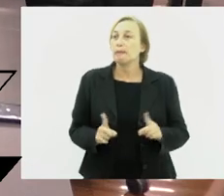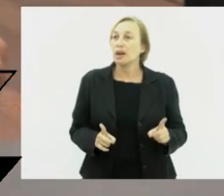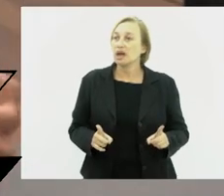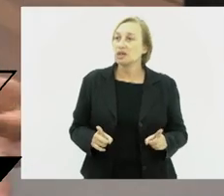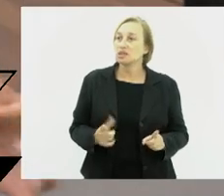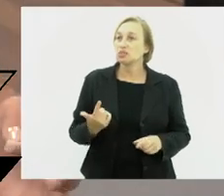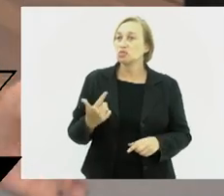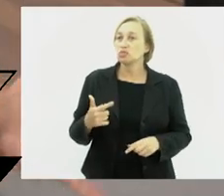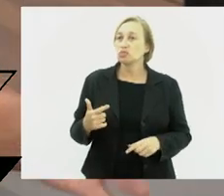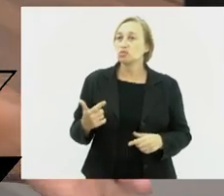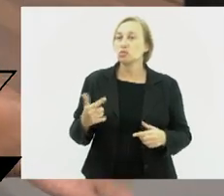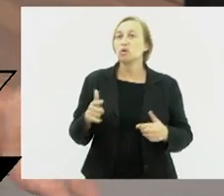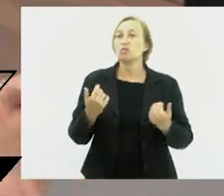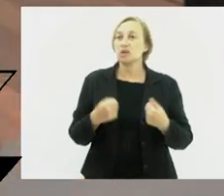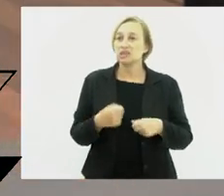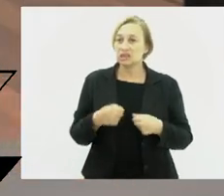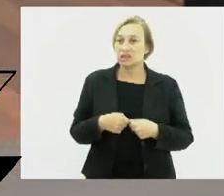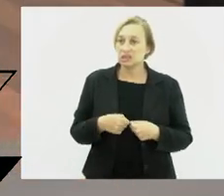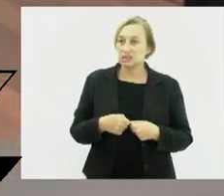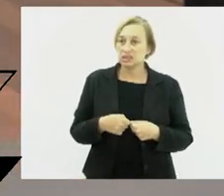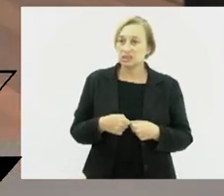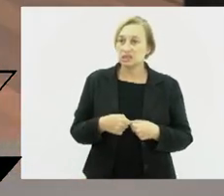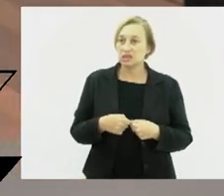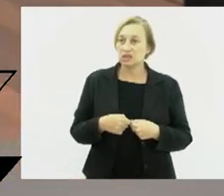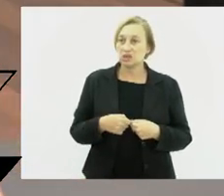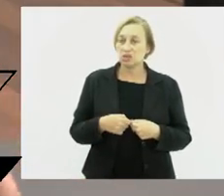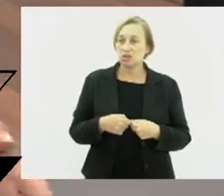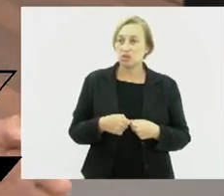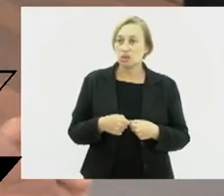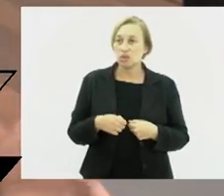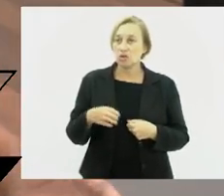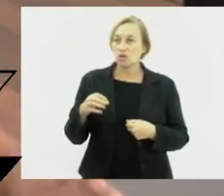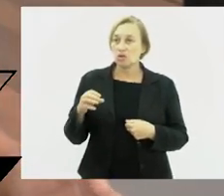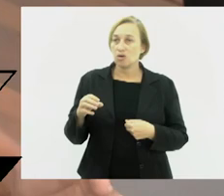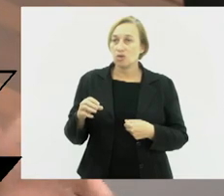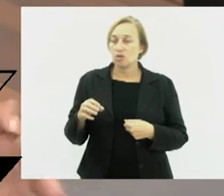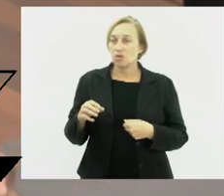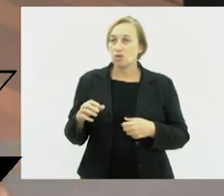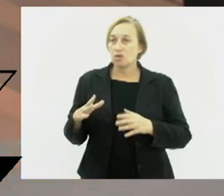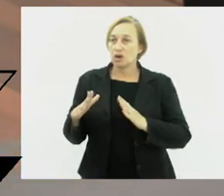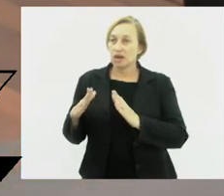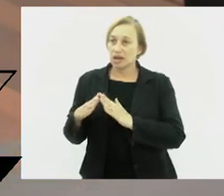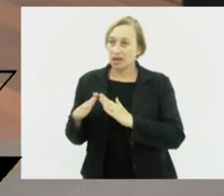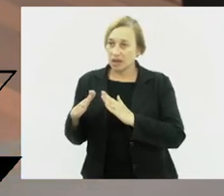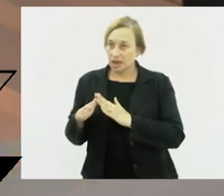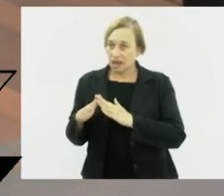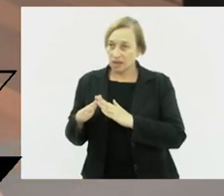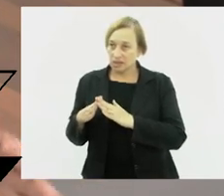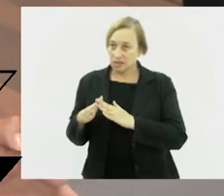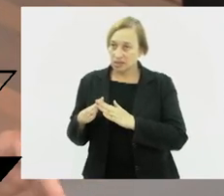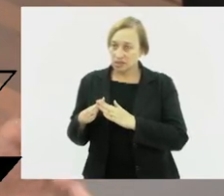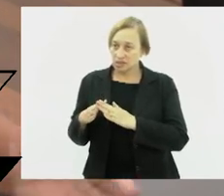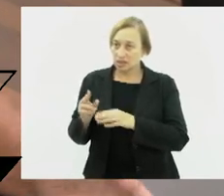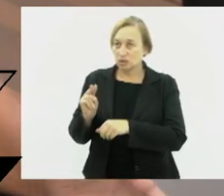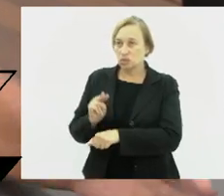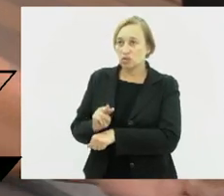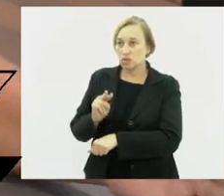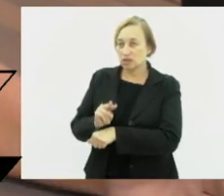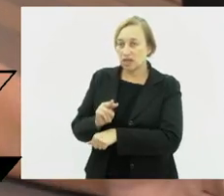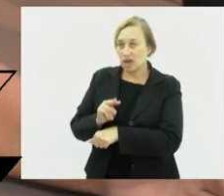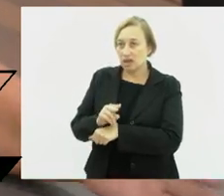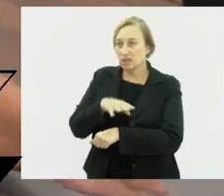maioria tem que ir para hospedagem. Poucas hospedagens recebem, porque o animal é reativo, tem que ficar em